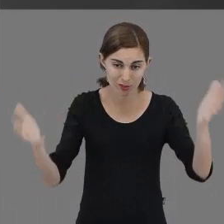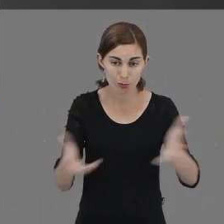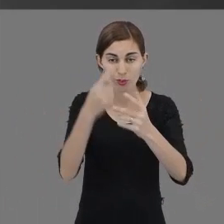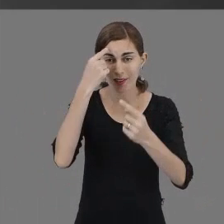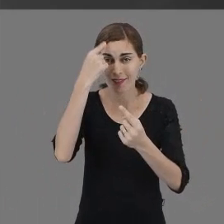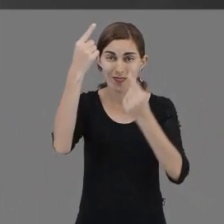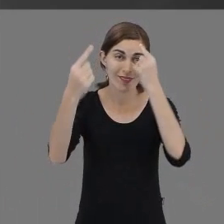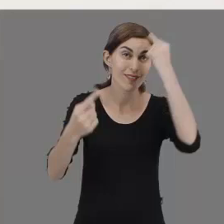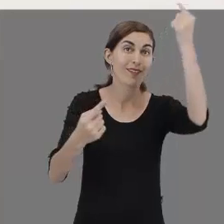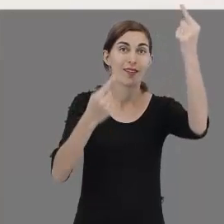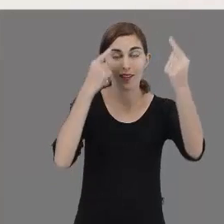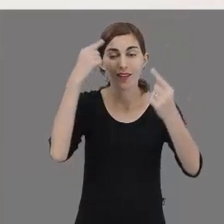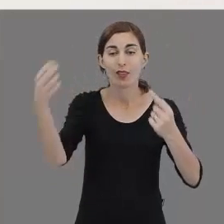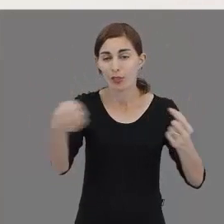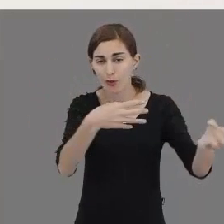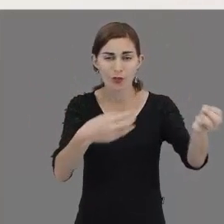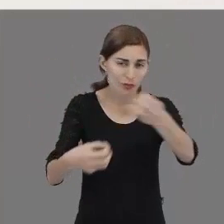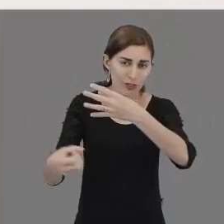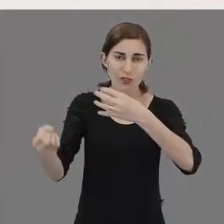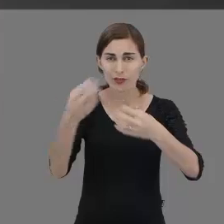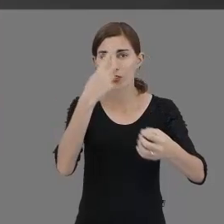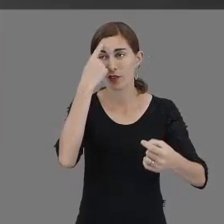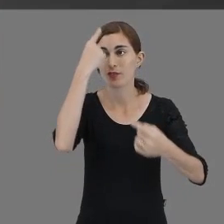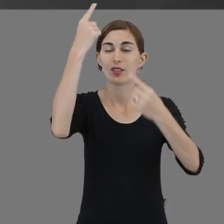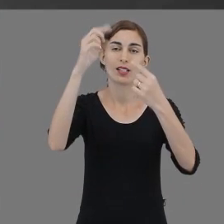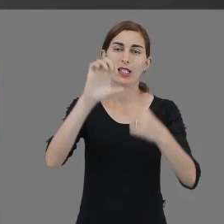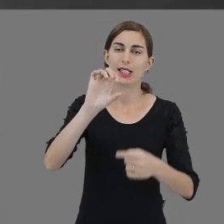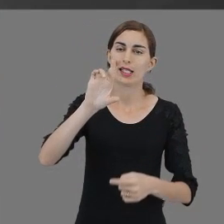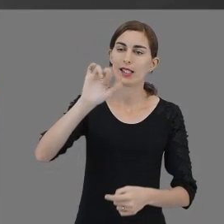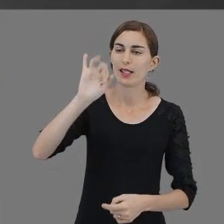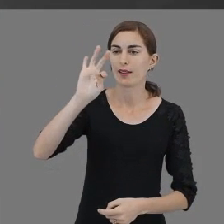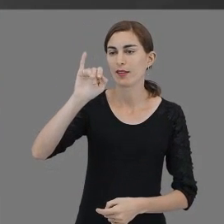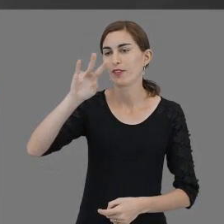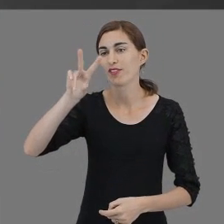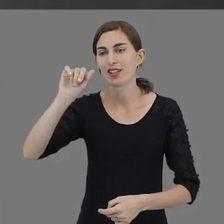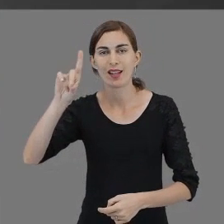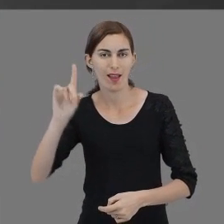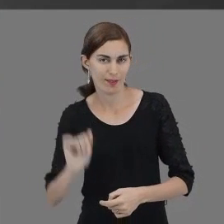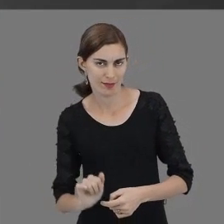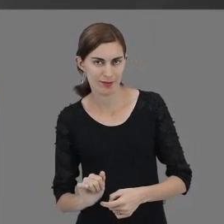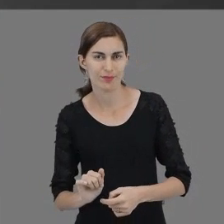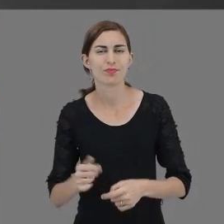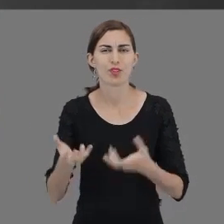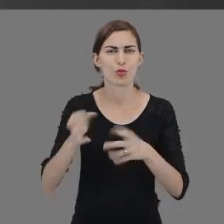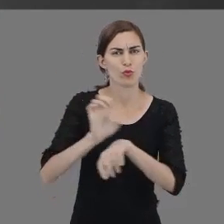criatividade. E aí o Estado, ele começa a questionar o seu papel,